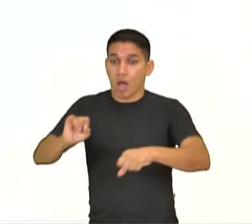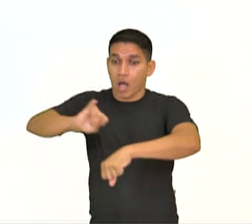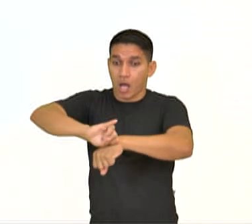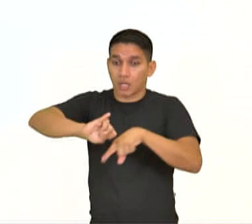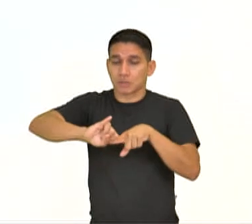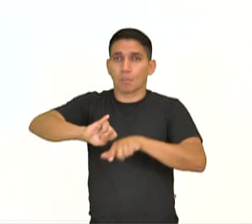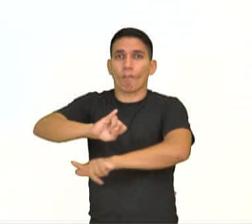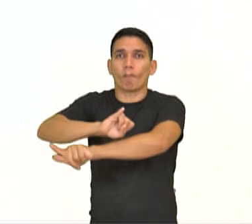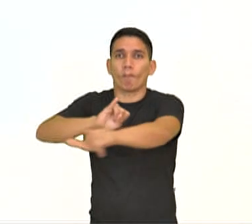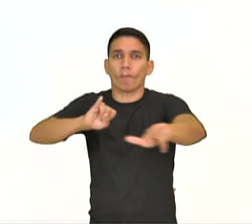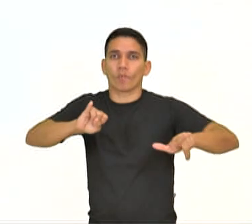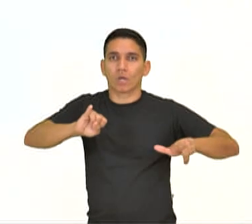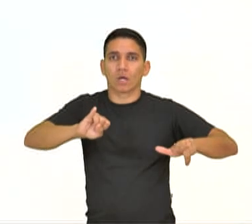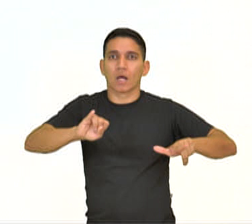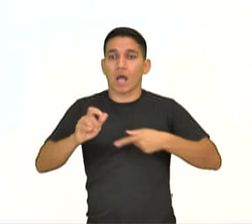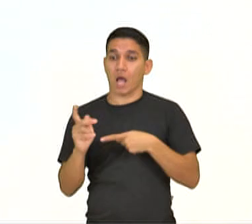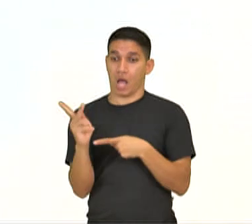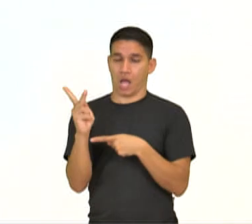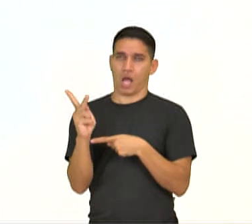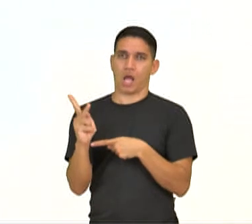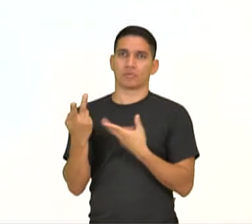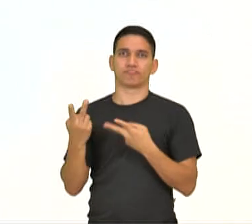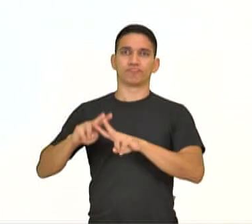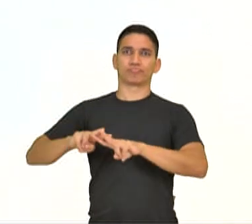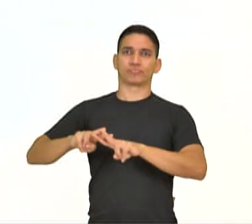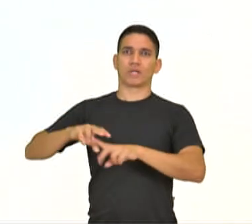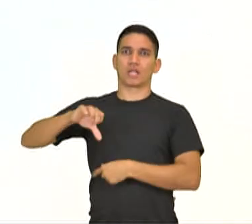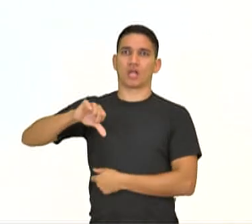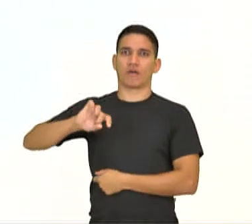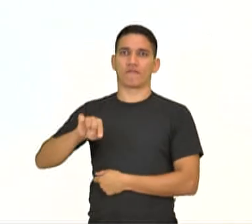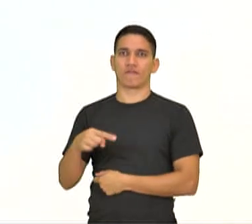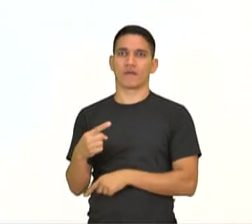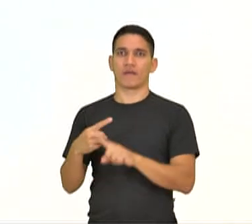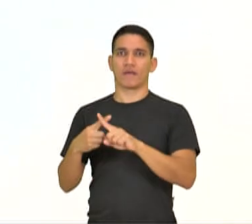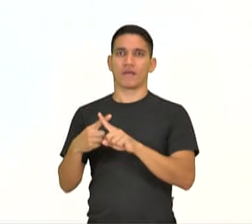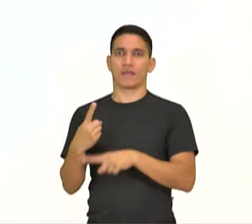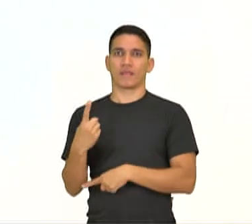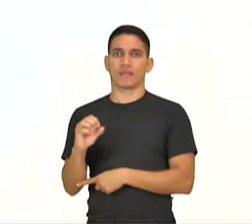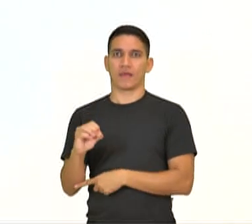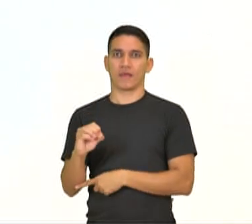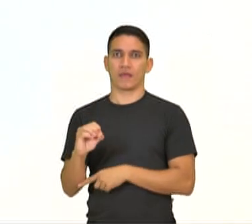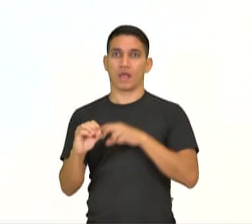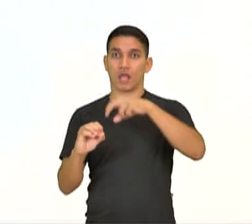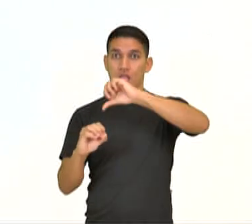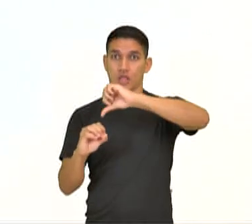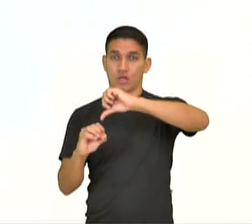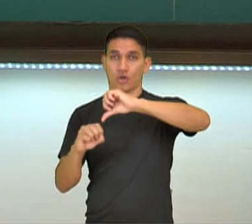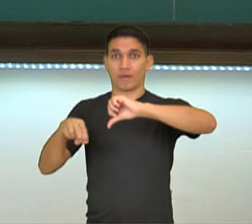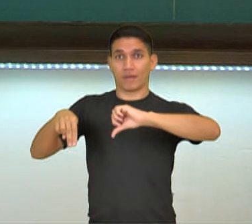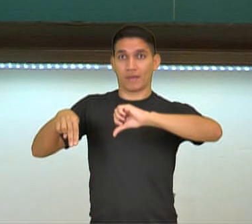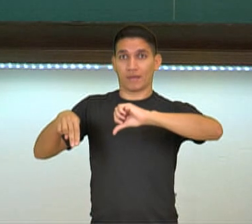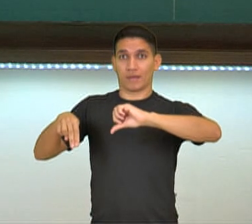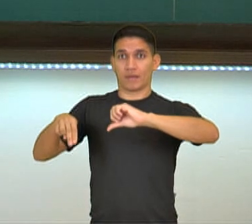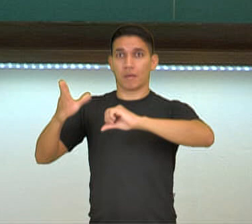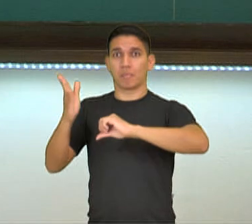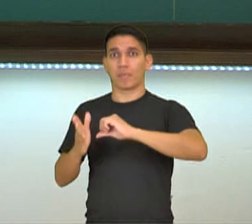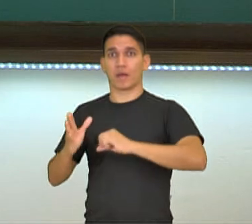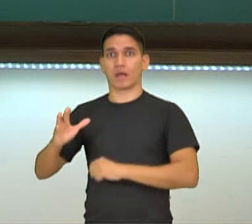No vácuo, esse K tem um valor fixo de 9 vezes 10 a nona newtons metro quadrado por Coulomb ao quadrado.